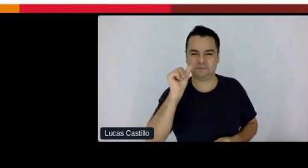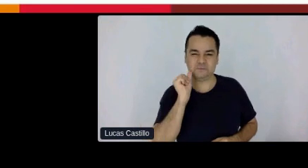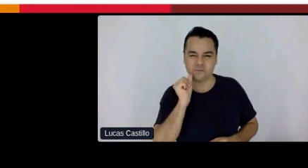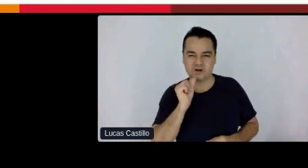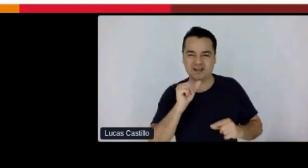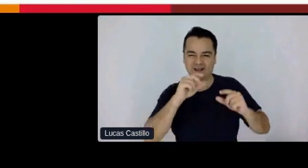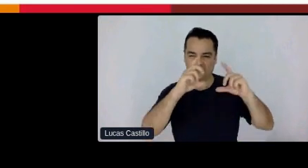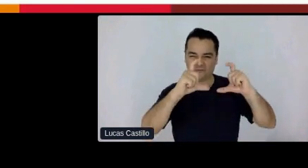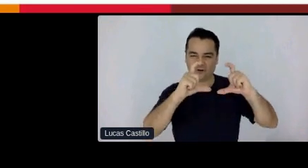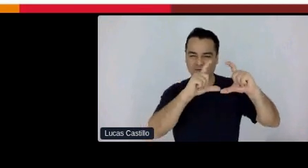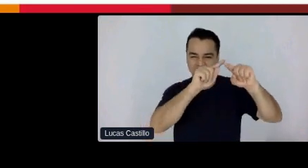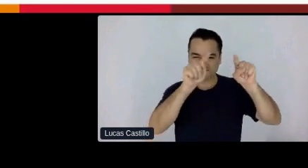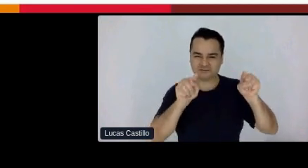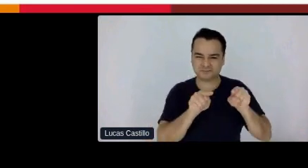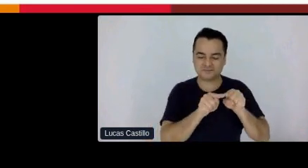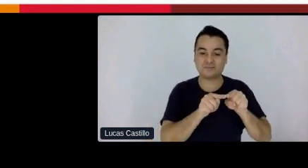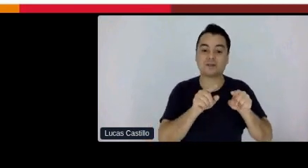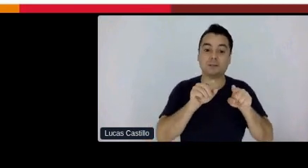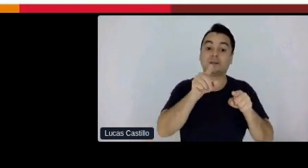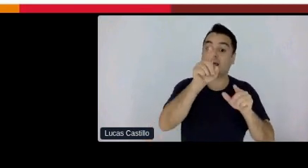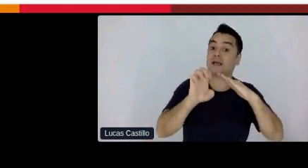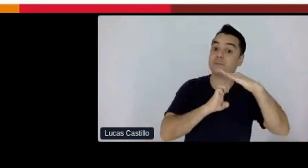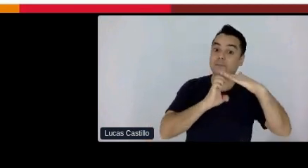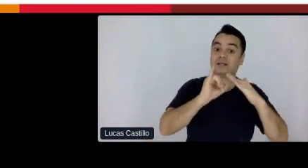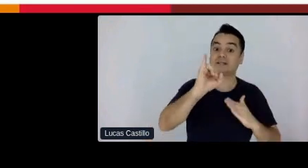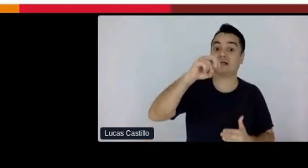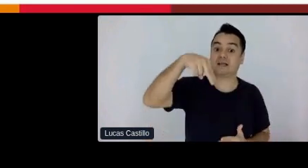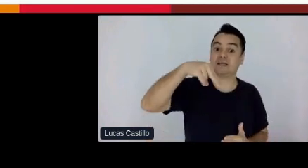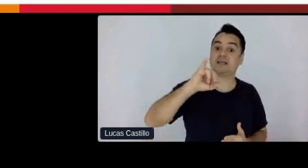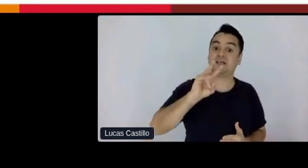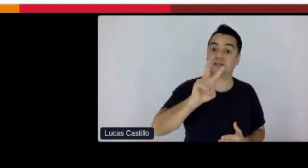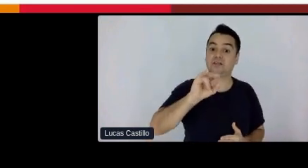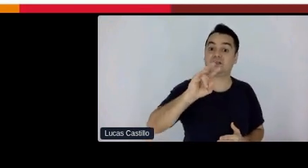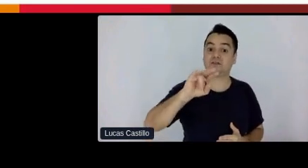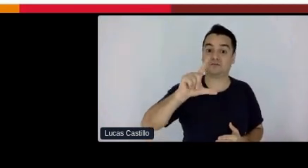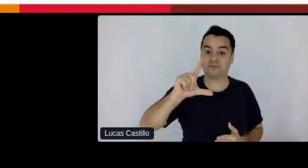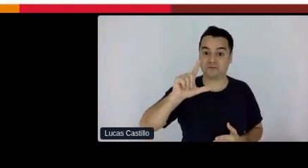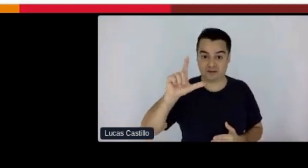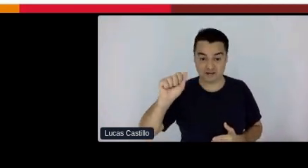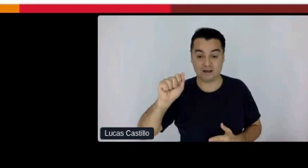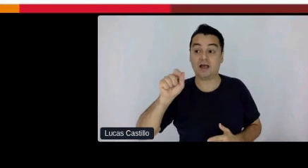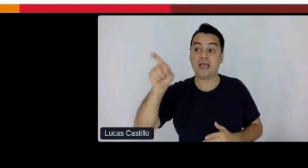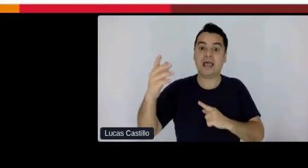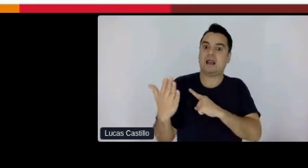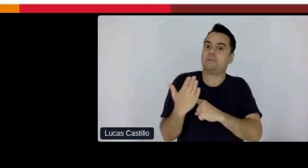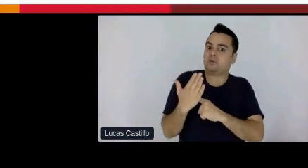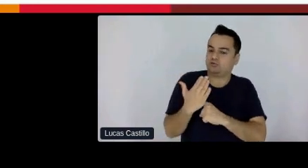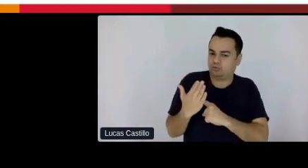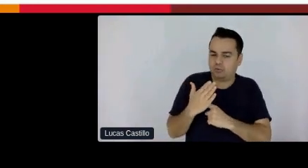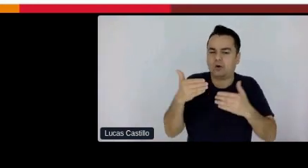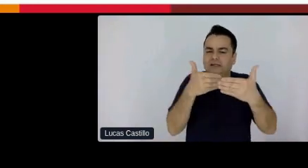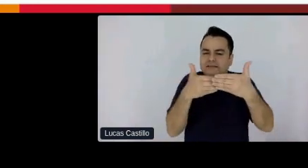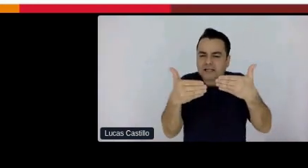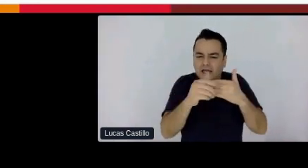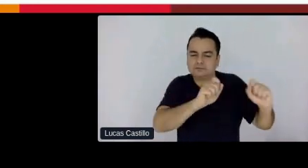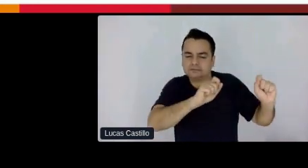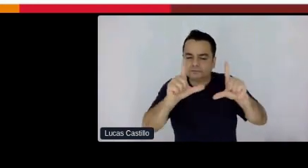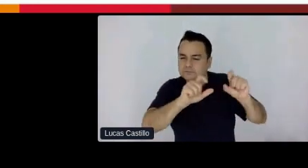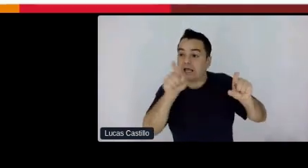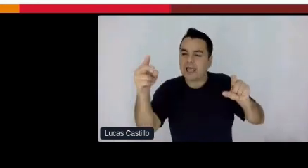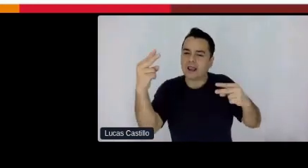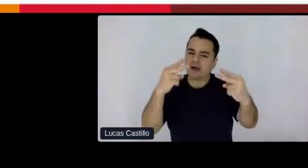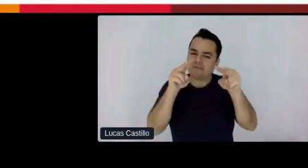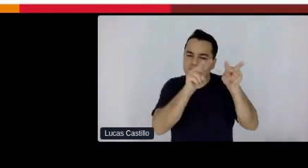e inclusão lá da Envilha, que me apoiou, ela revisou a apresentação junto comigo e deu a contribuição dela, então sou muito grata